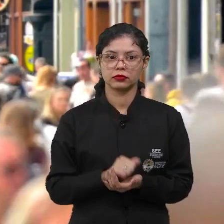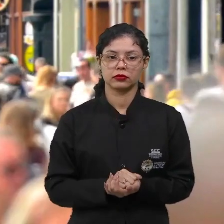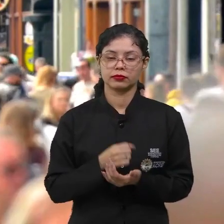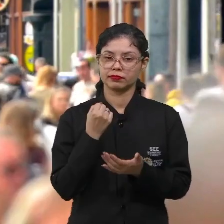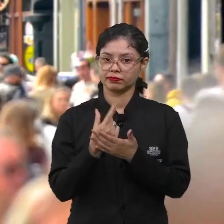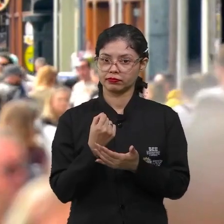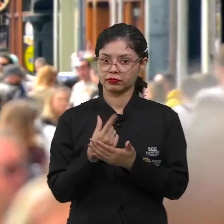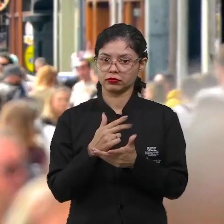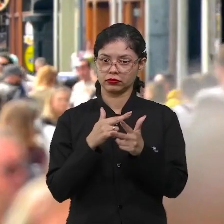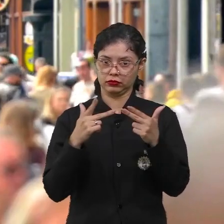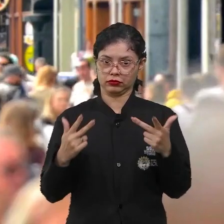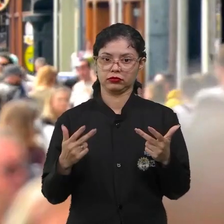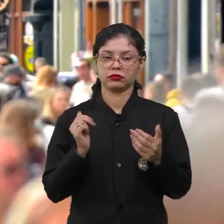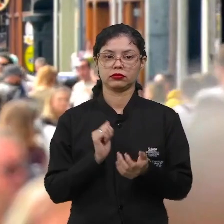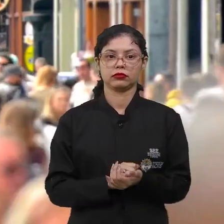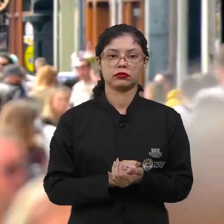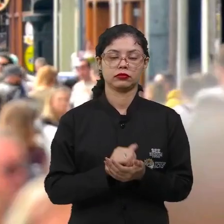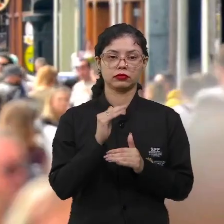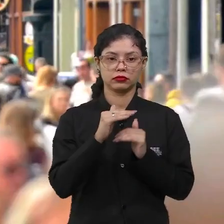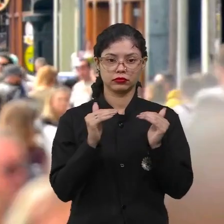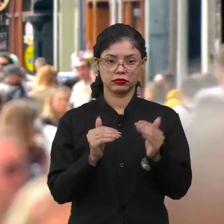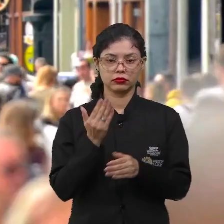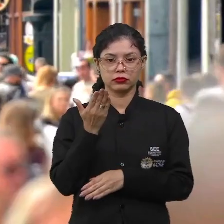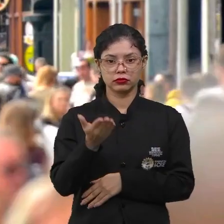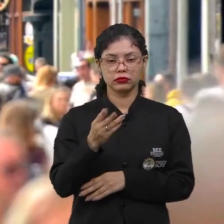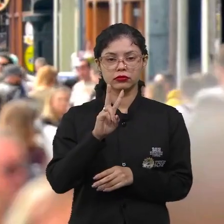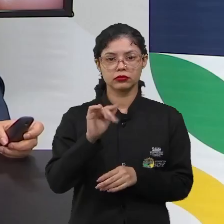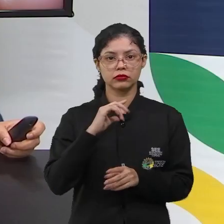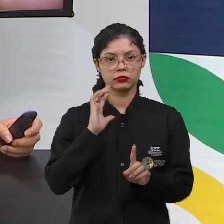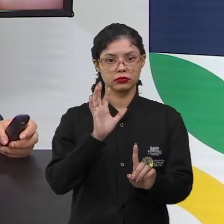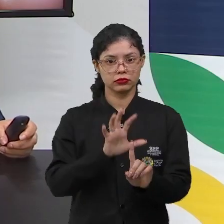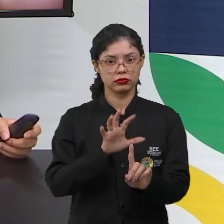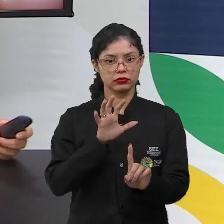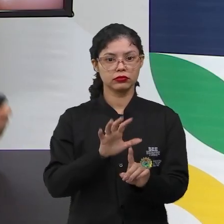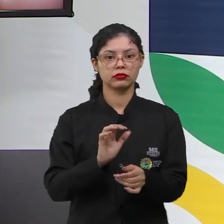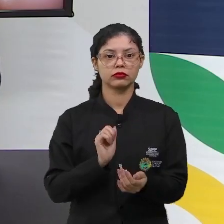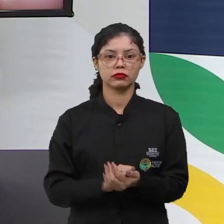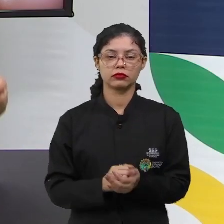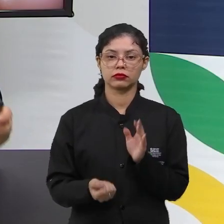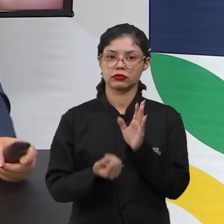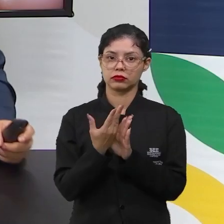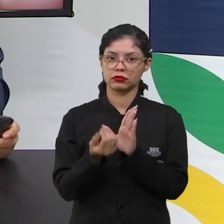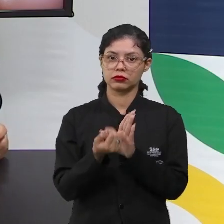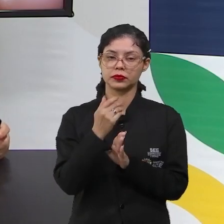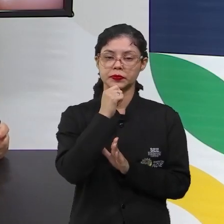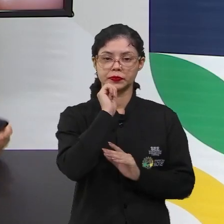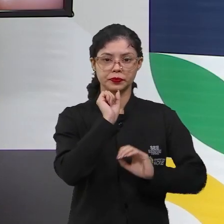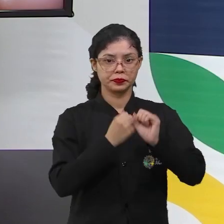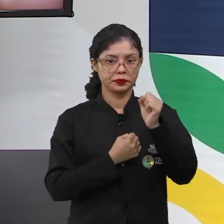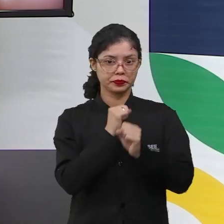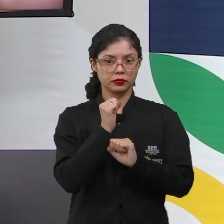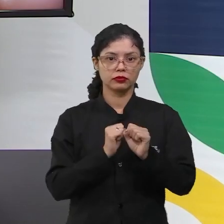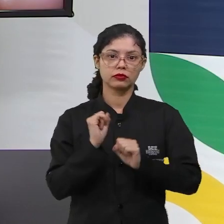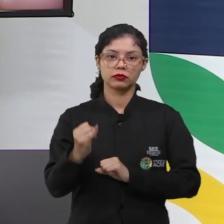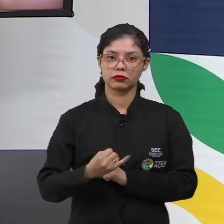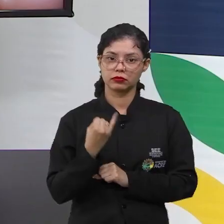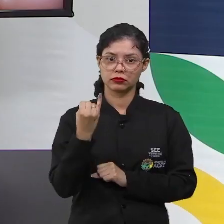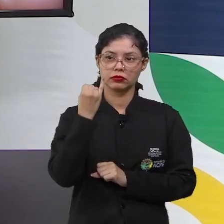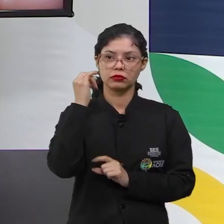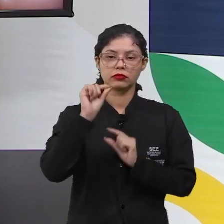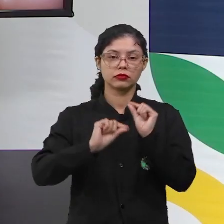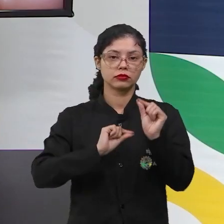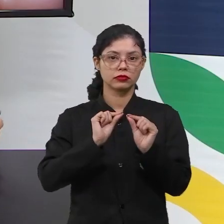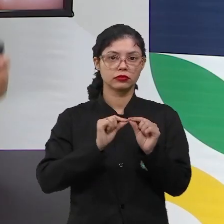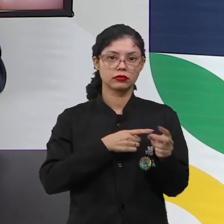e bens de consumo. Então, tudo isso vai influenciar na produção industrial e principalmente